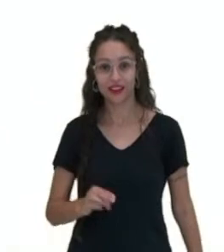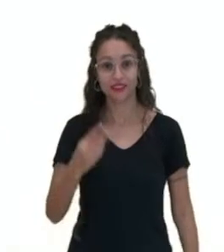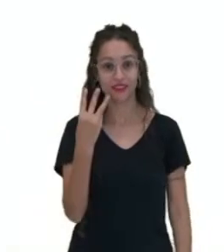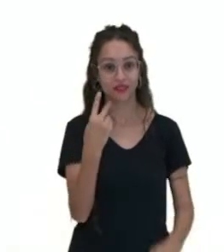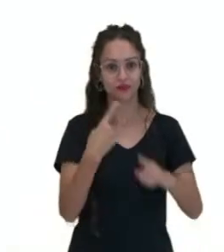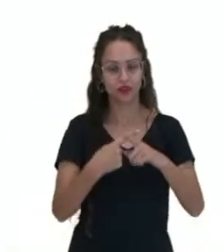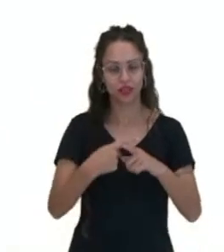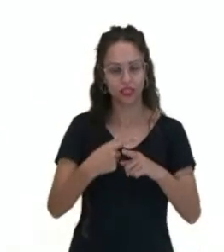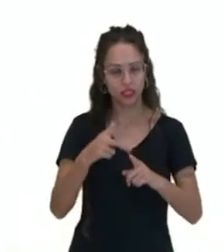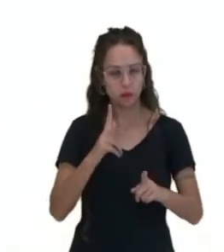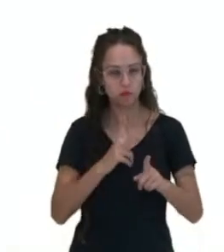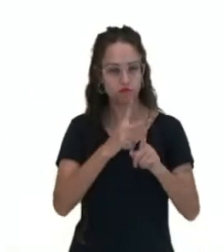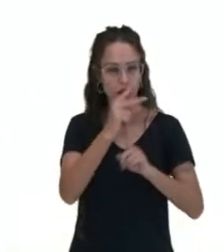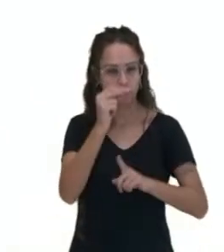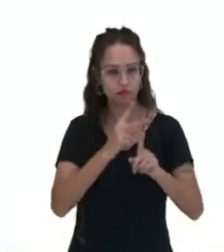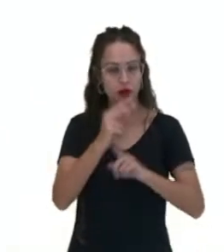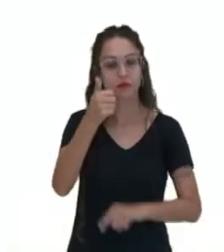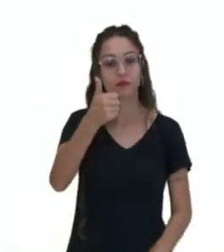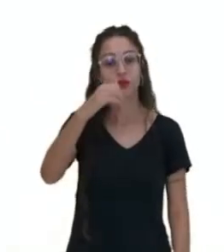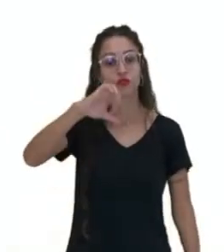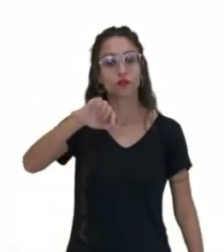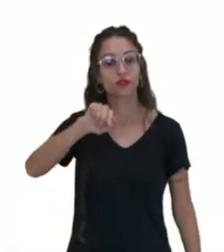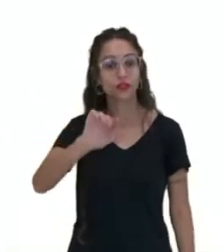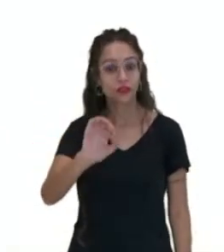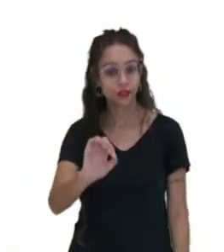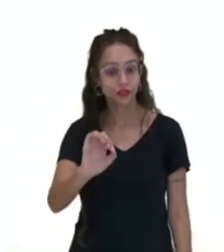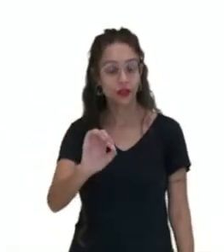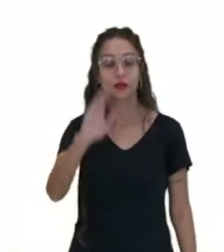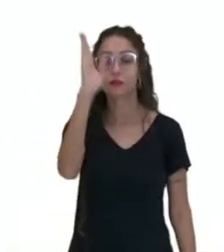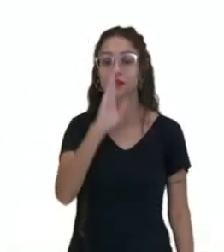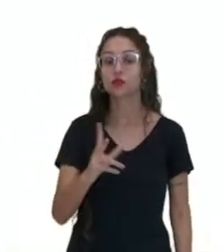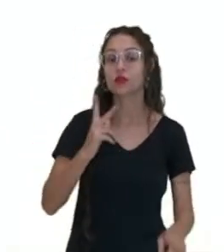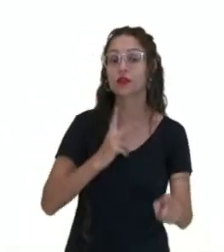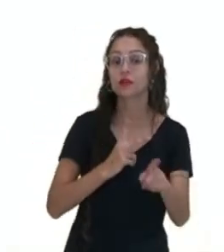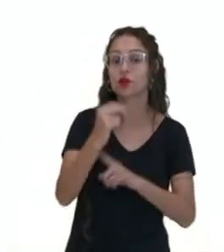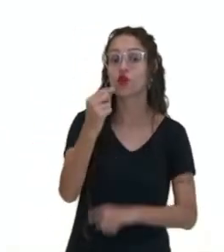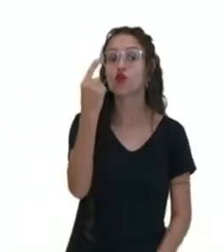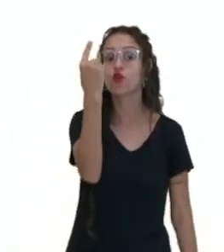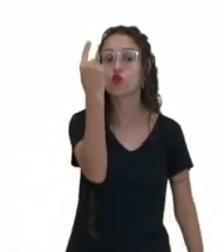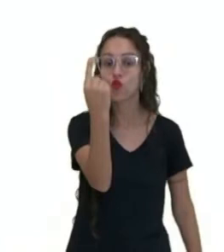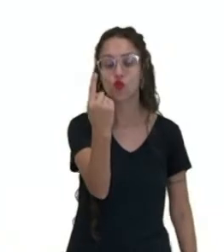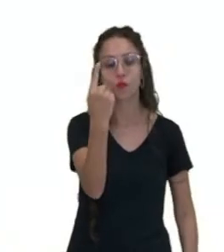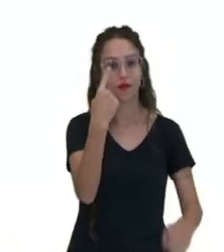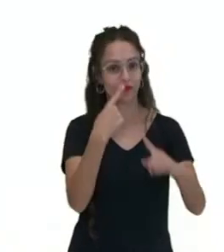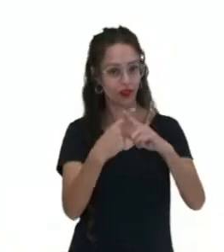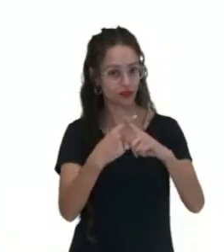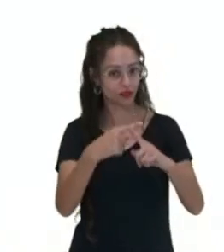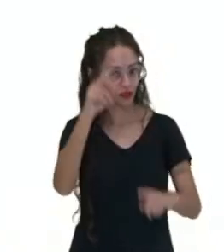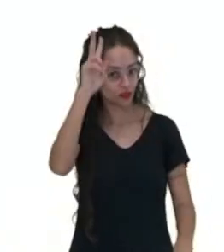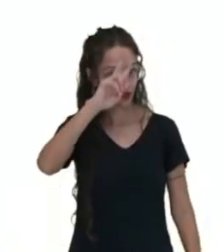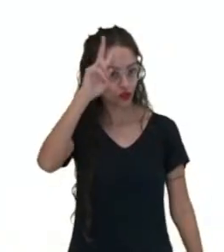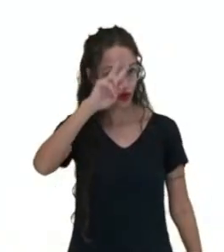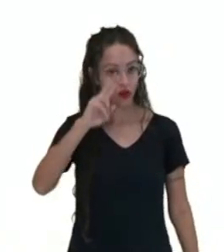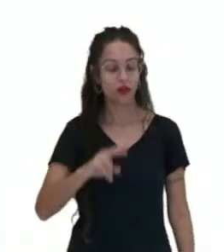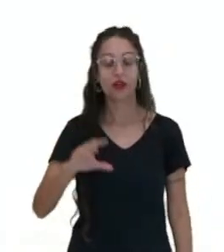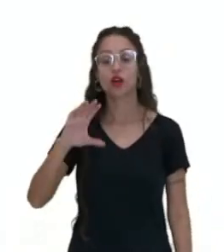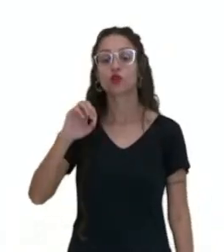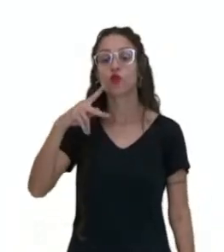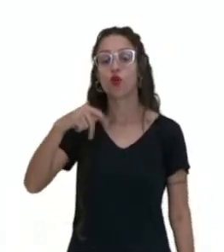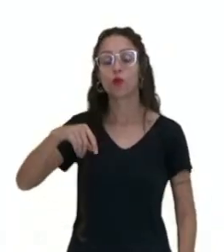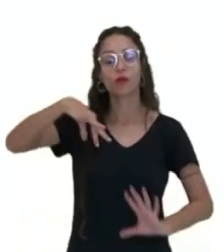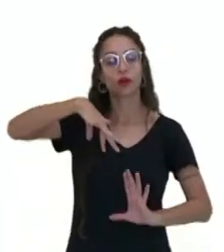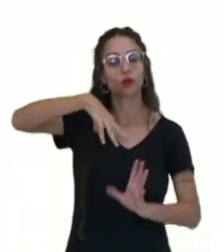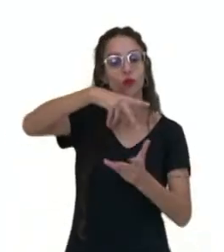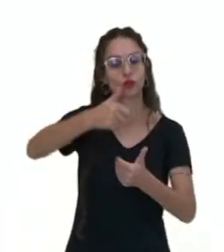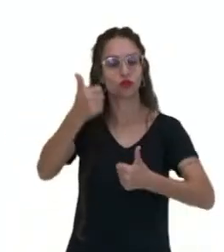brasileira, em 1970, o Brasil só foi campeão uma vez na história. Ok? A Copa do Mundo que se